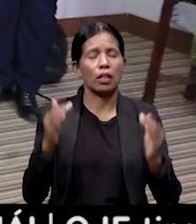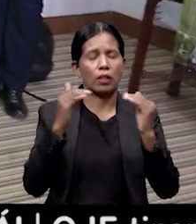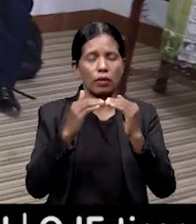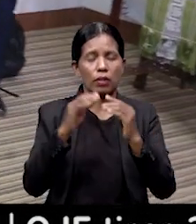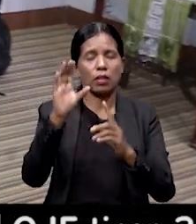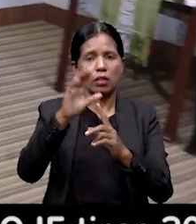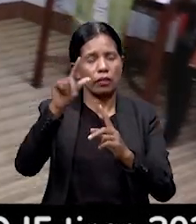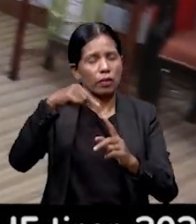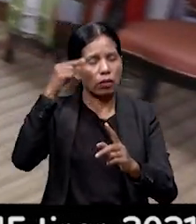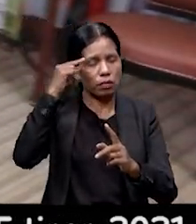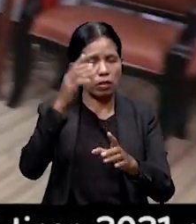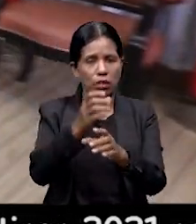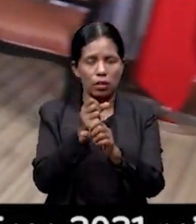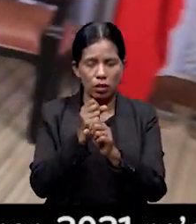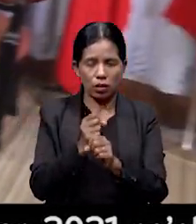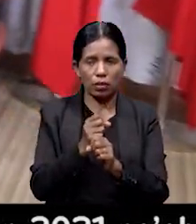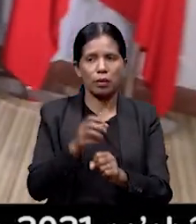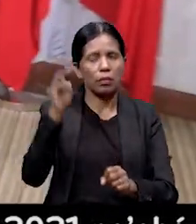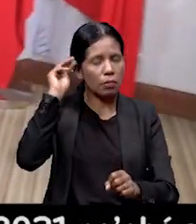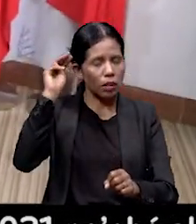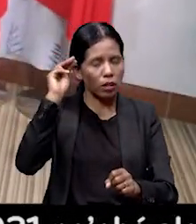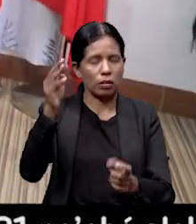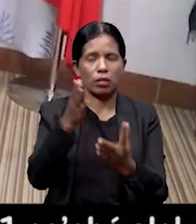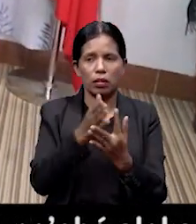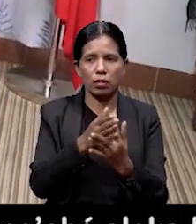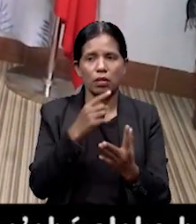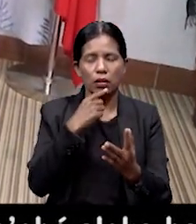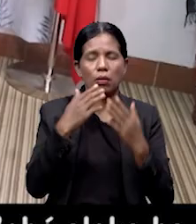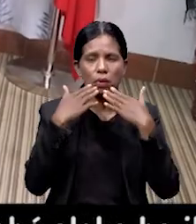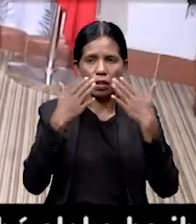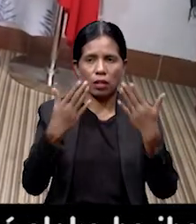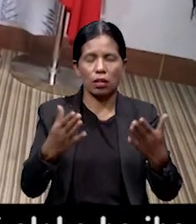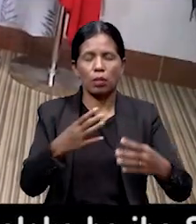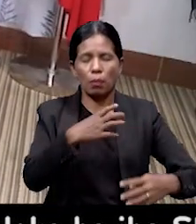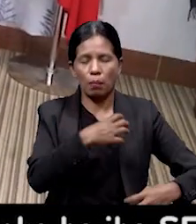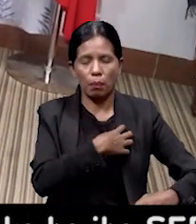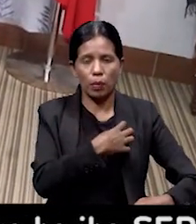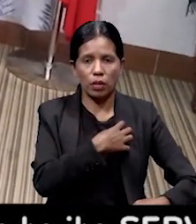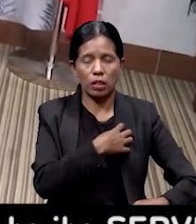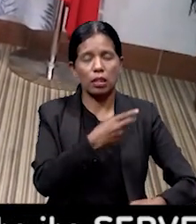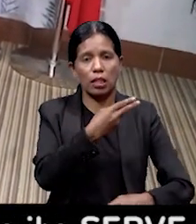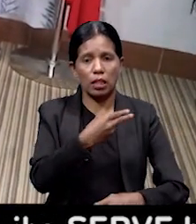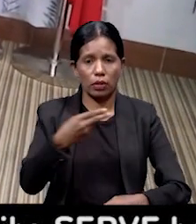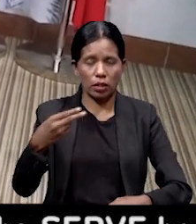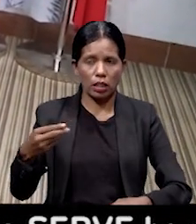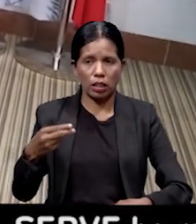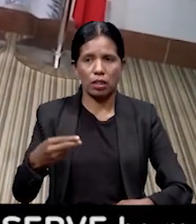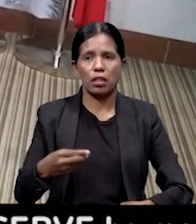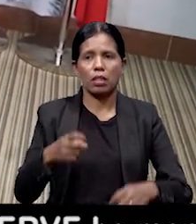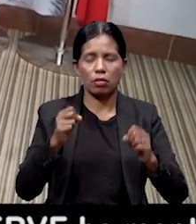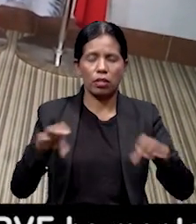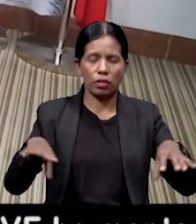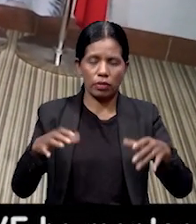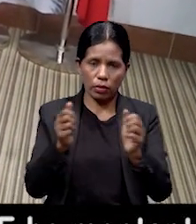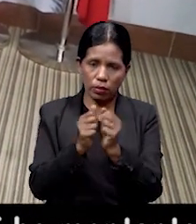do governo nebe assume mos cargo no der ministro interior, hato agradece ba Polícia República Indonésia, ka Polri, nia cooperação